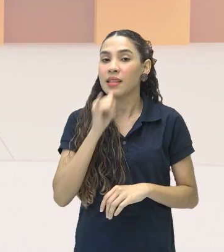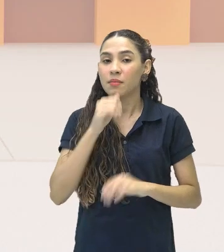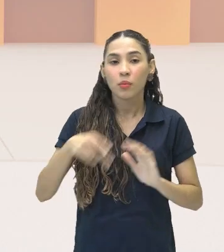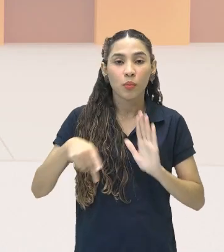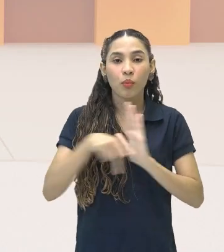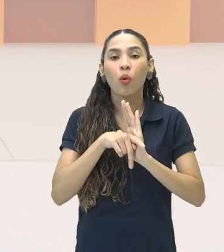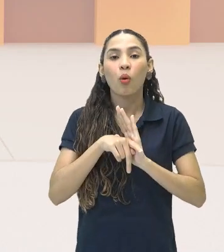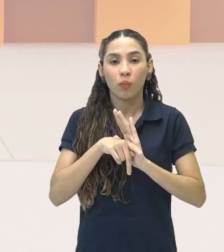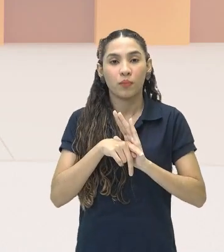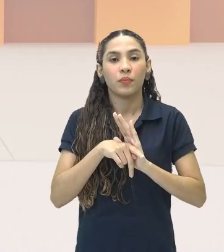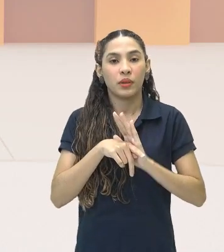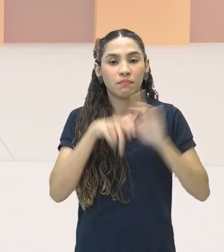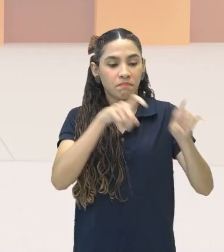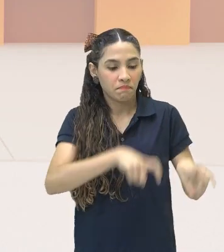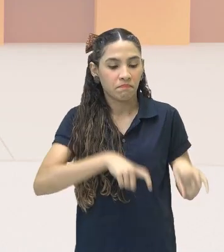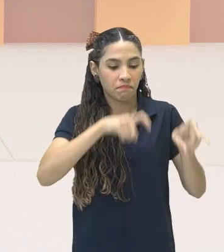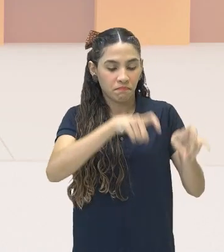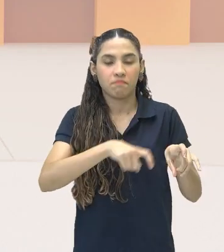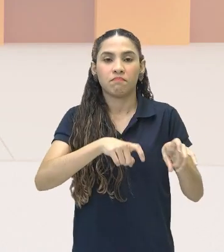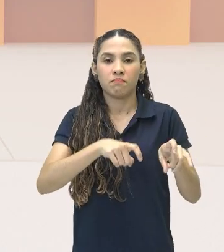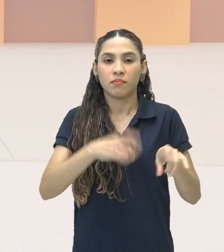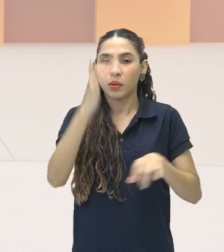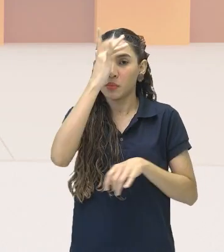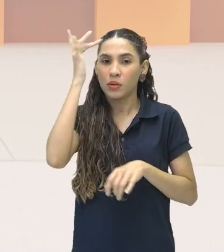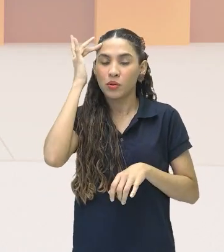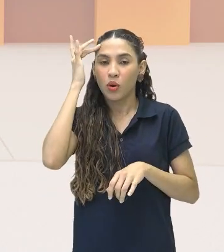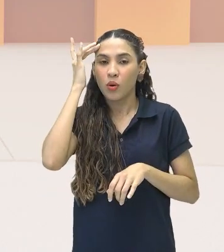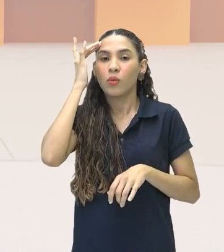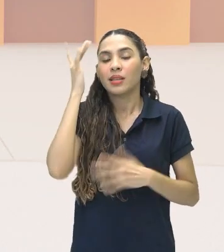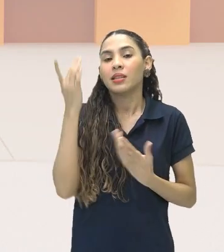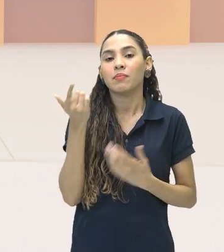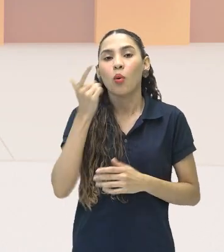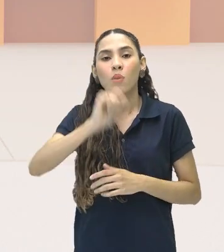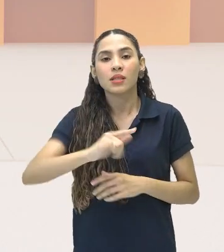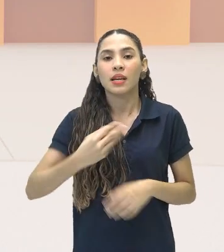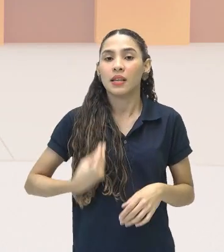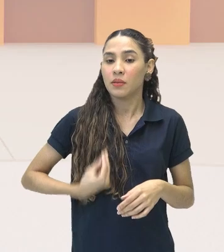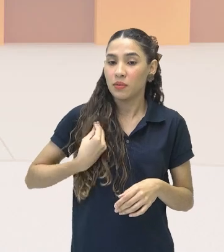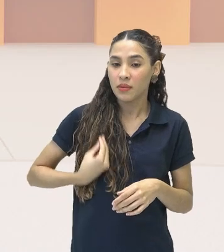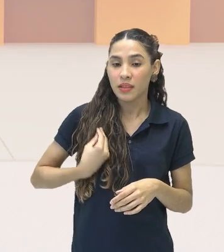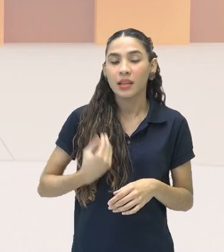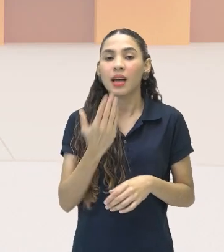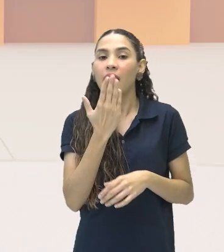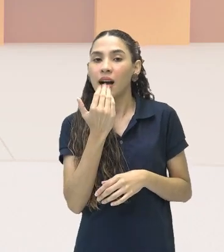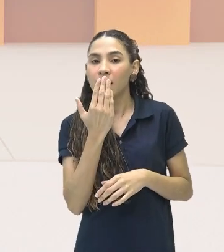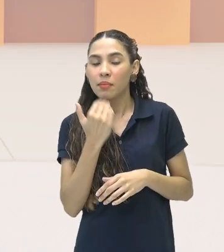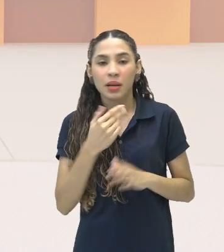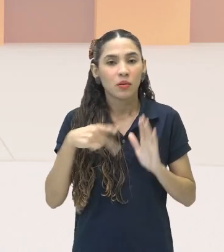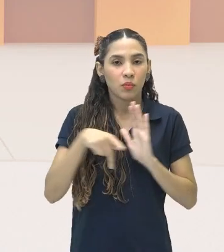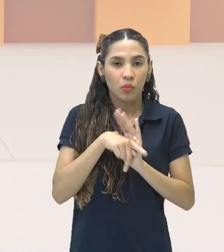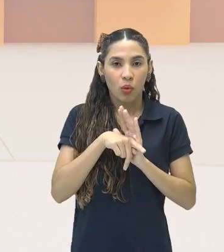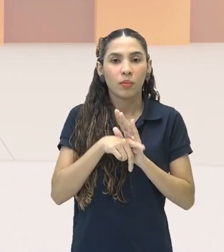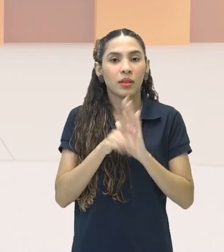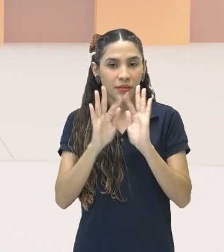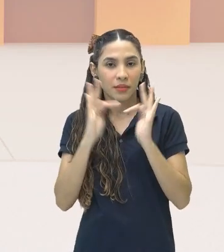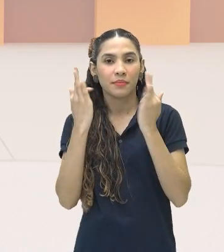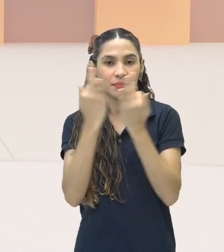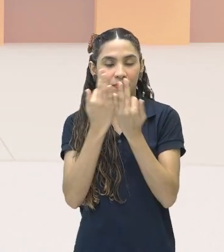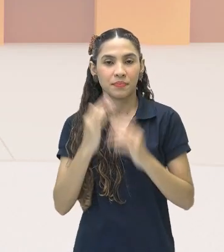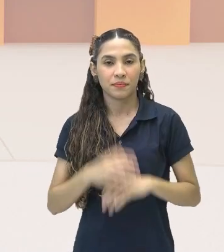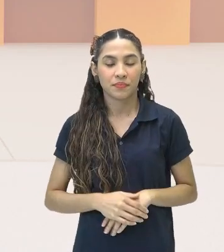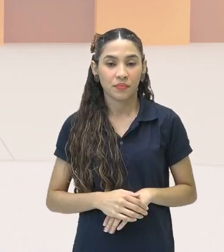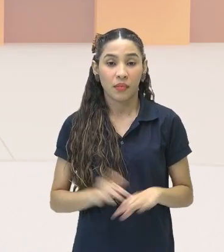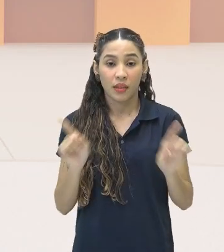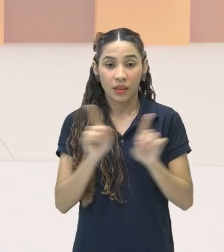horta, o seu roçado, onde as pessoas tiram ali o seu alimento para o seu próprio sustento.